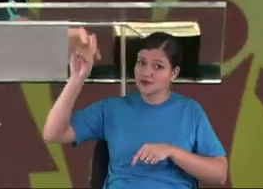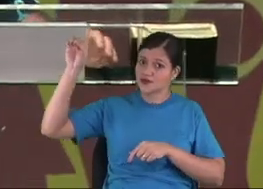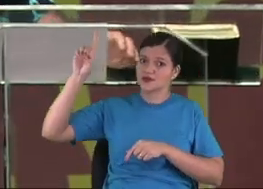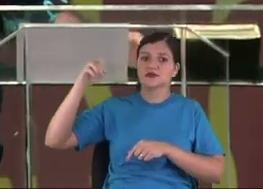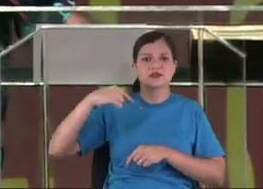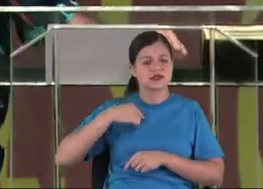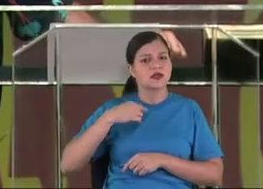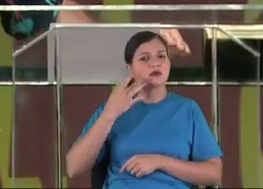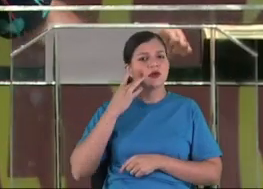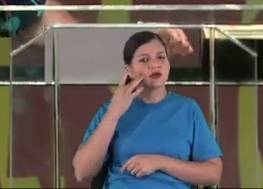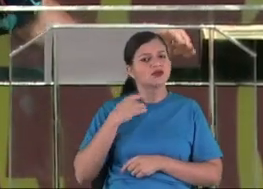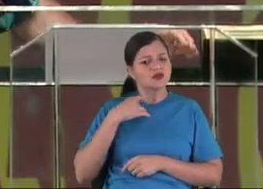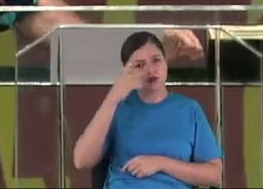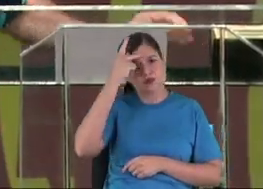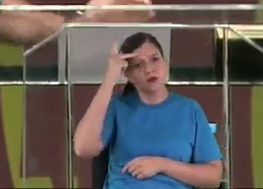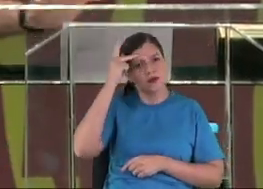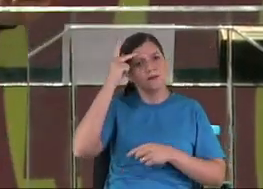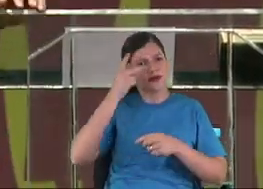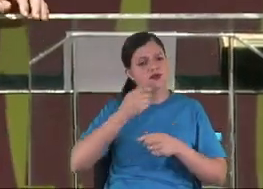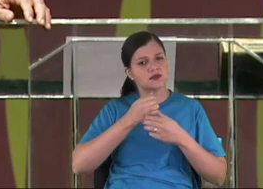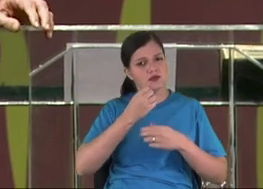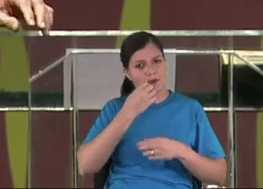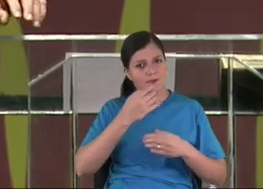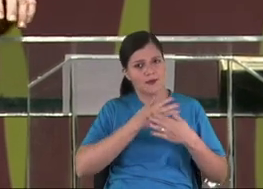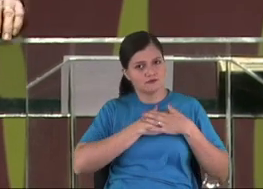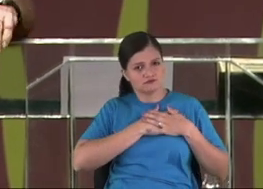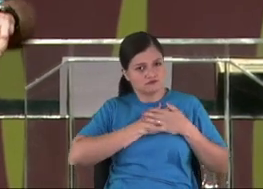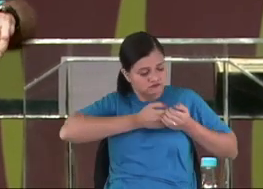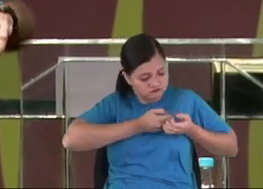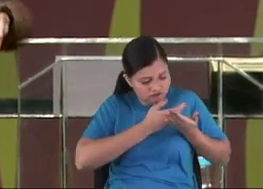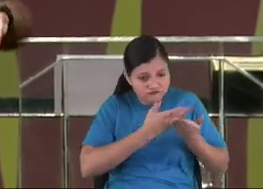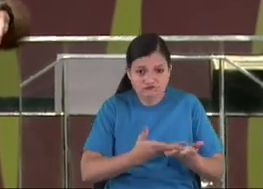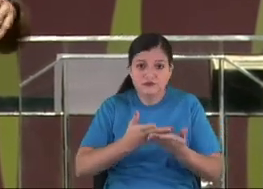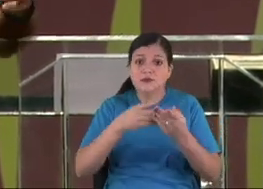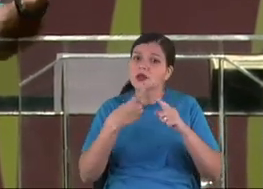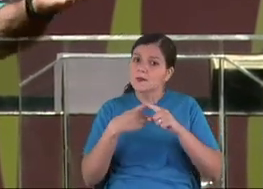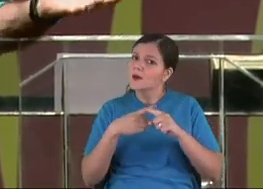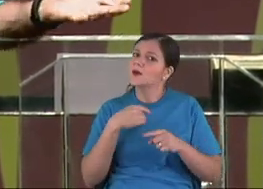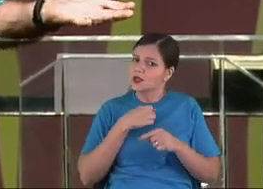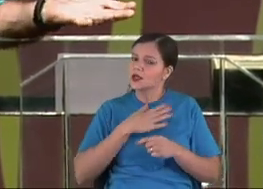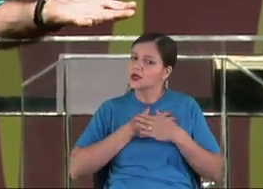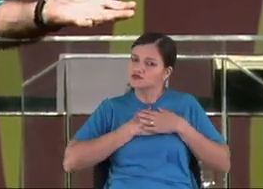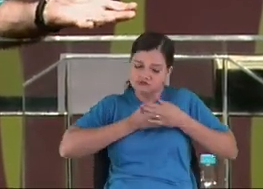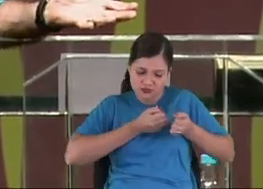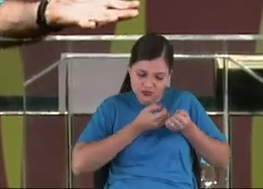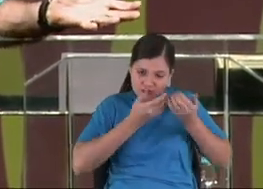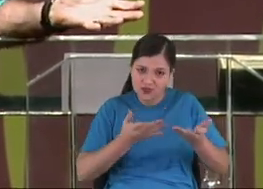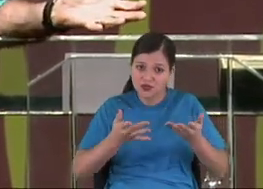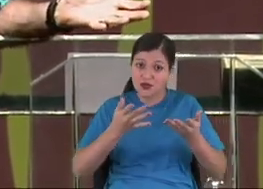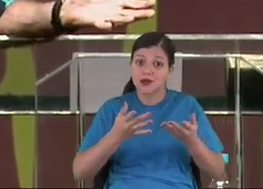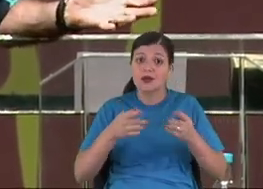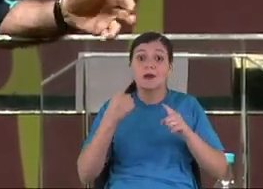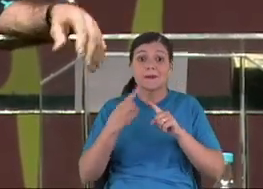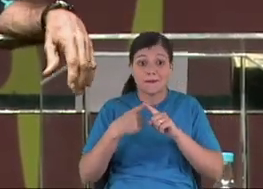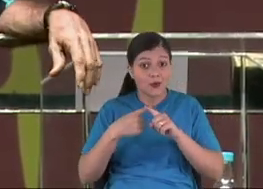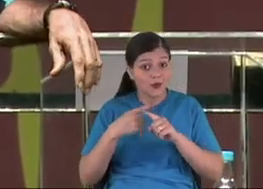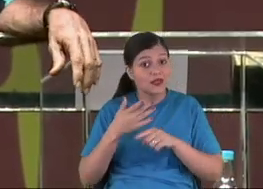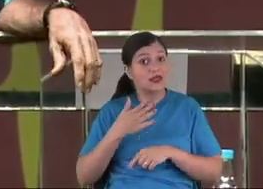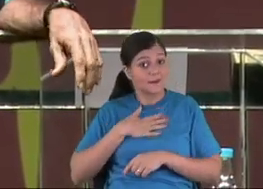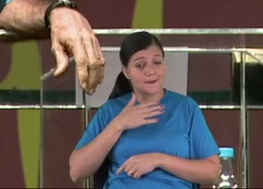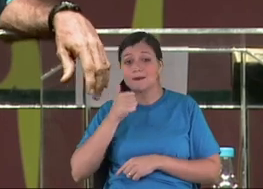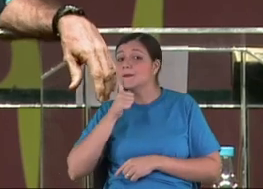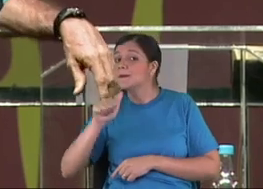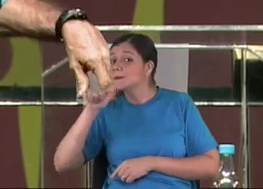bastante generosa. Não? E por que eu sou generoso? Porque eu adquiri essa qualidade? Não, porque meus pais me